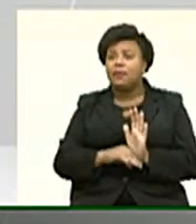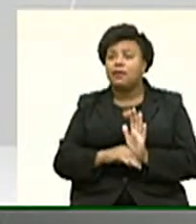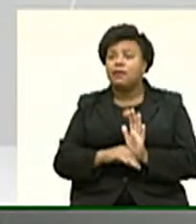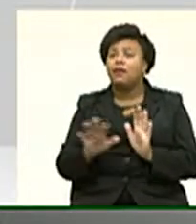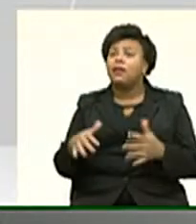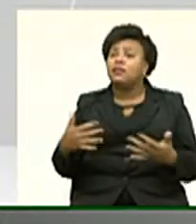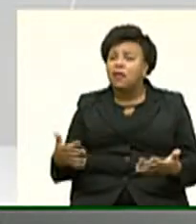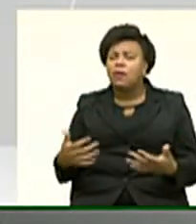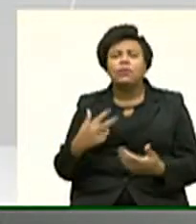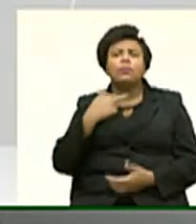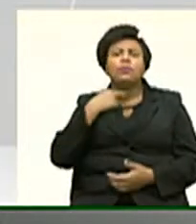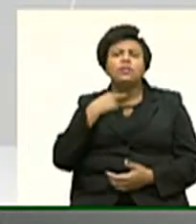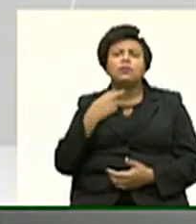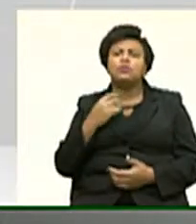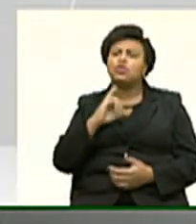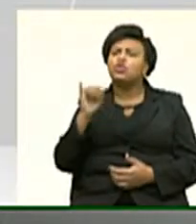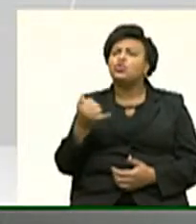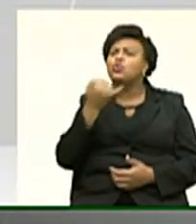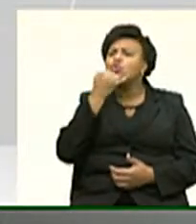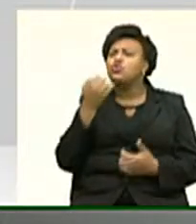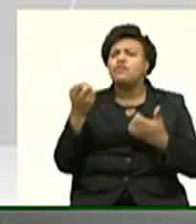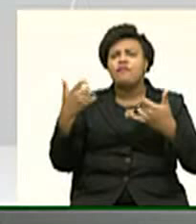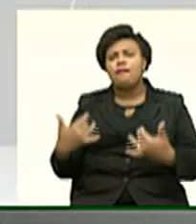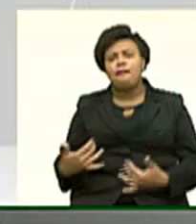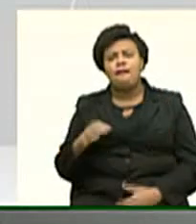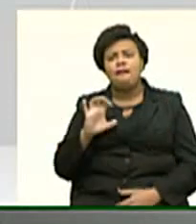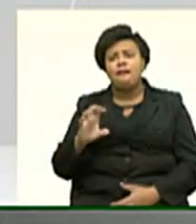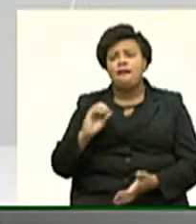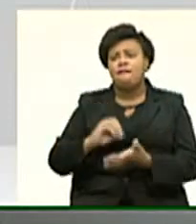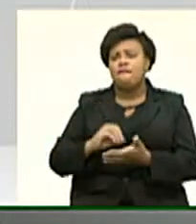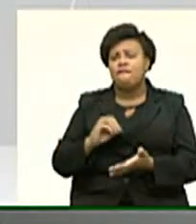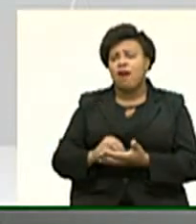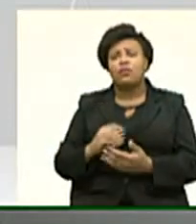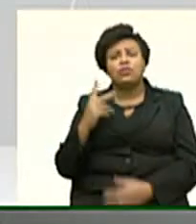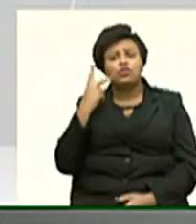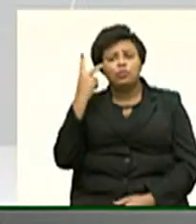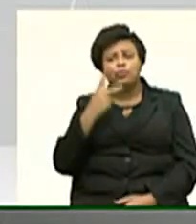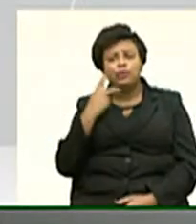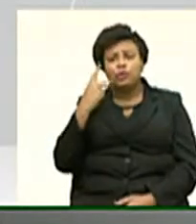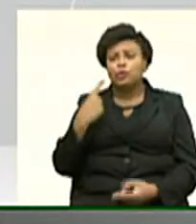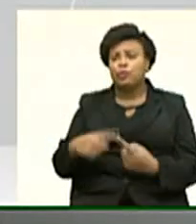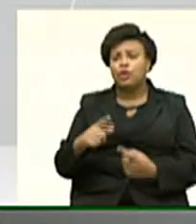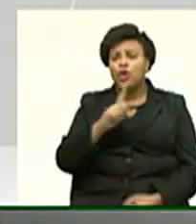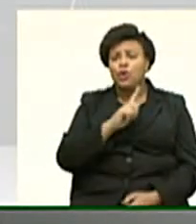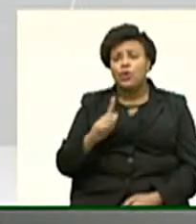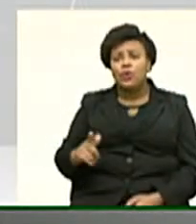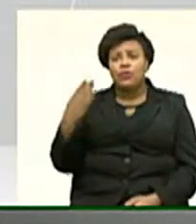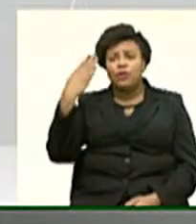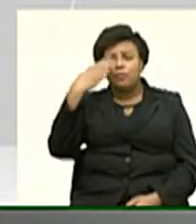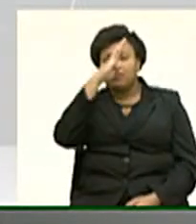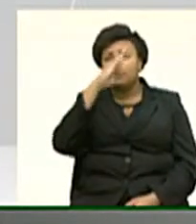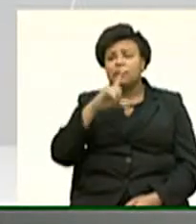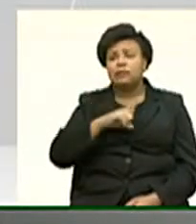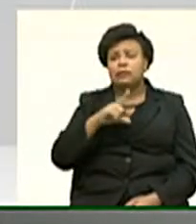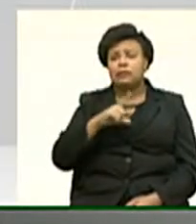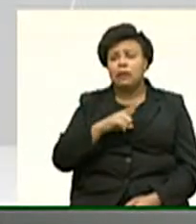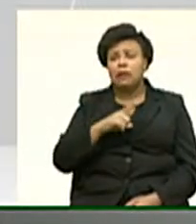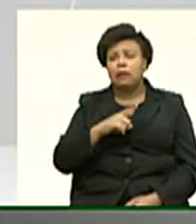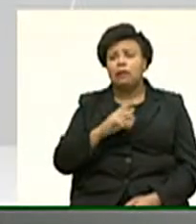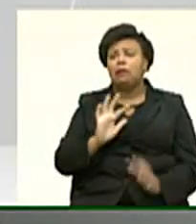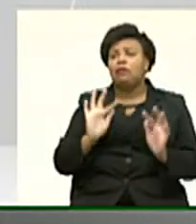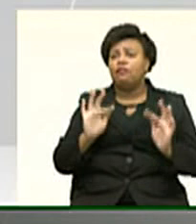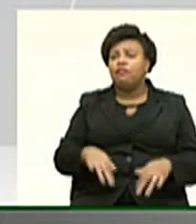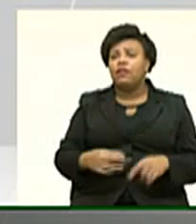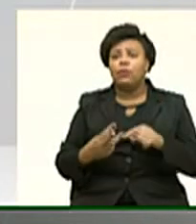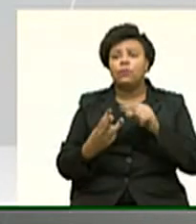Então é inadmissível que justifique dessa forma a ausência completa de política, porque o governo Bolsonaro terminou com os 3 ministérios, o